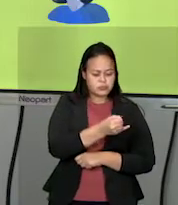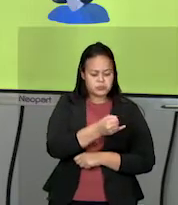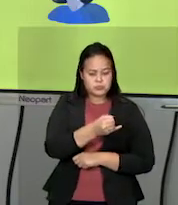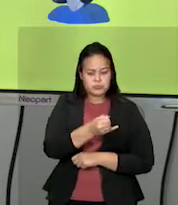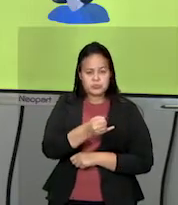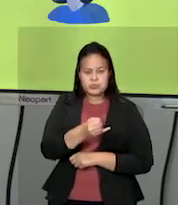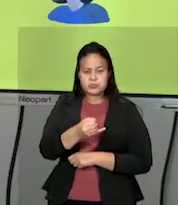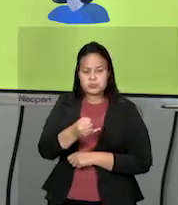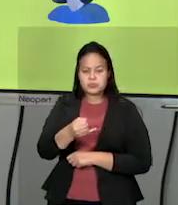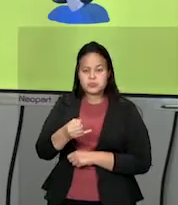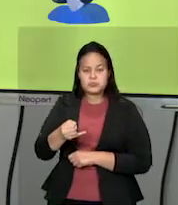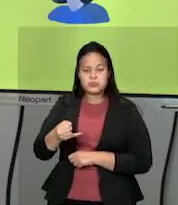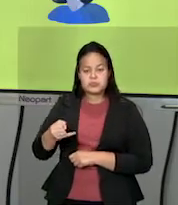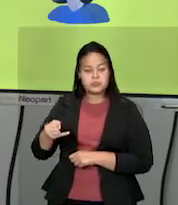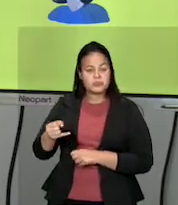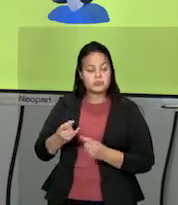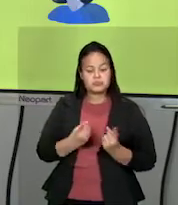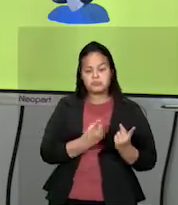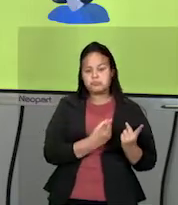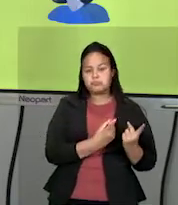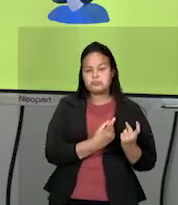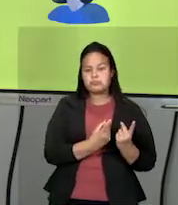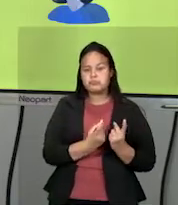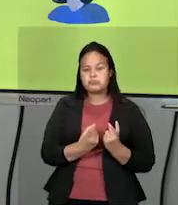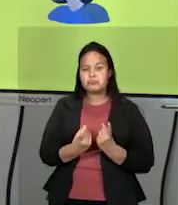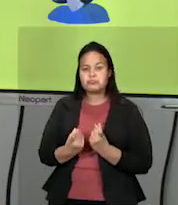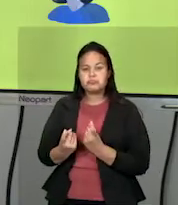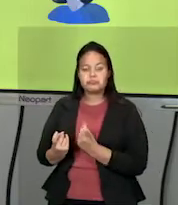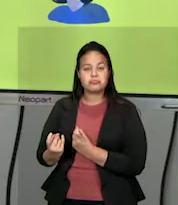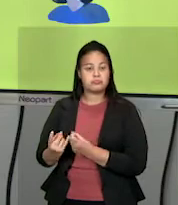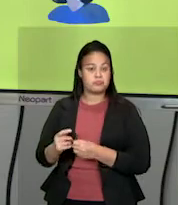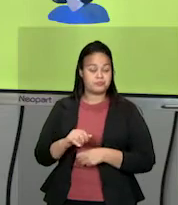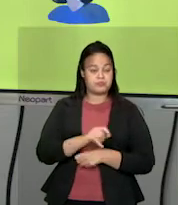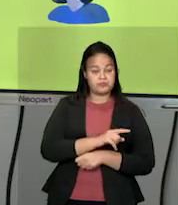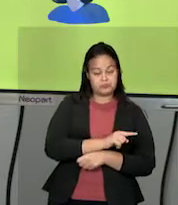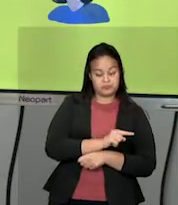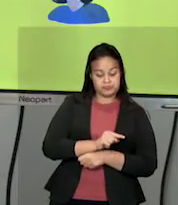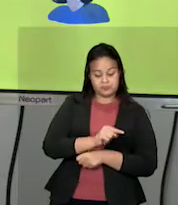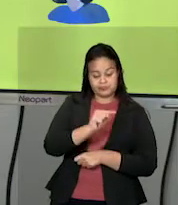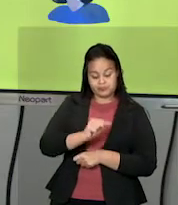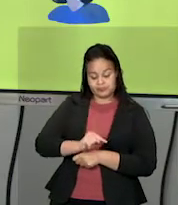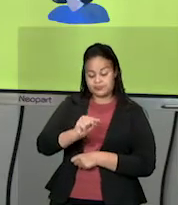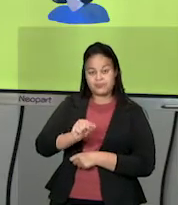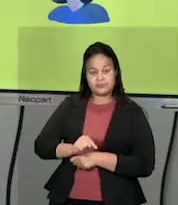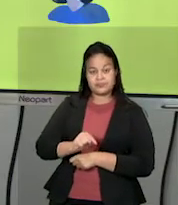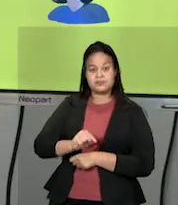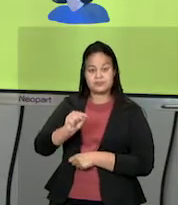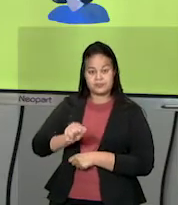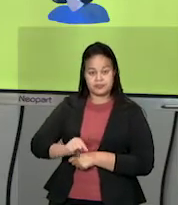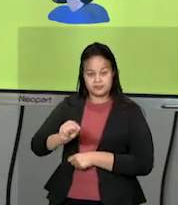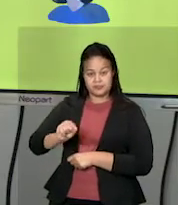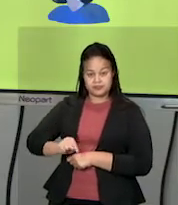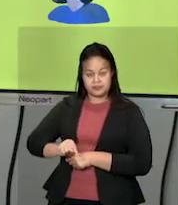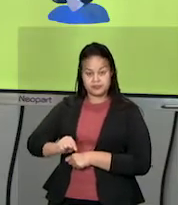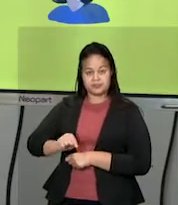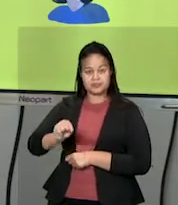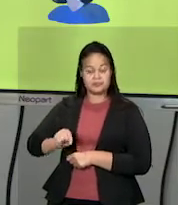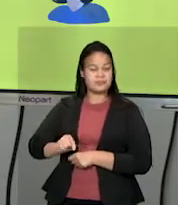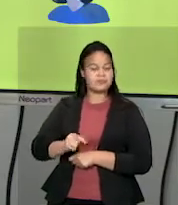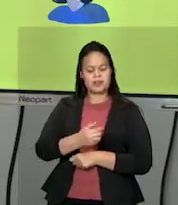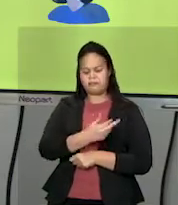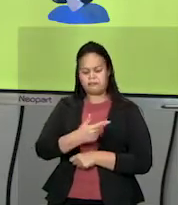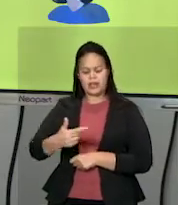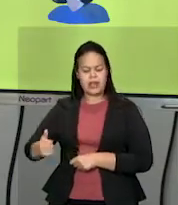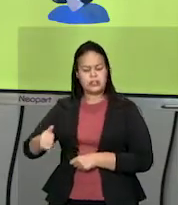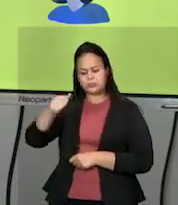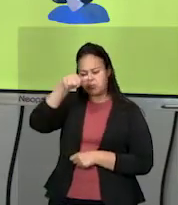só tem um caminho para percorrer. No circuito ramificado, a corrente ela vai ter vários